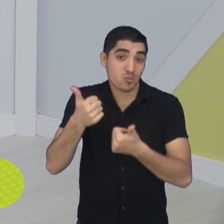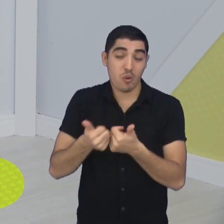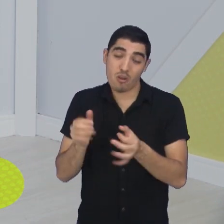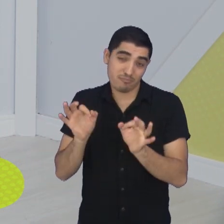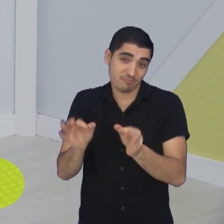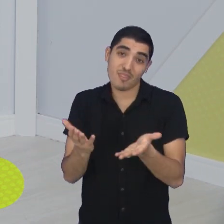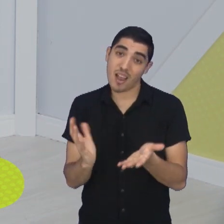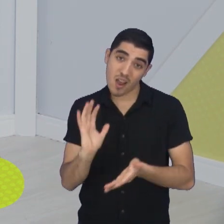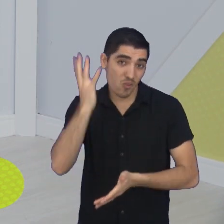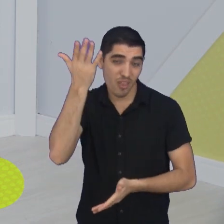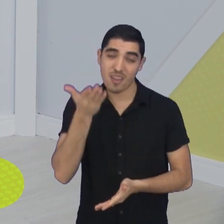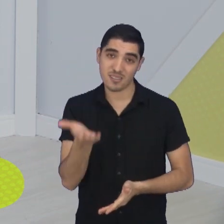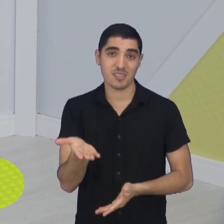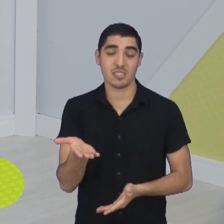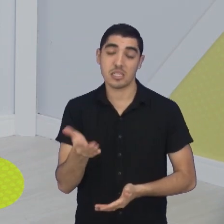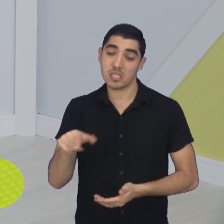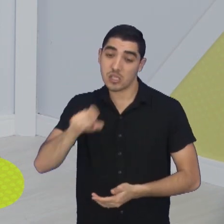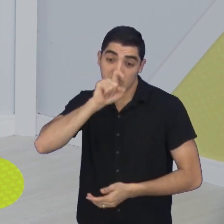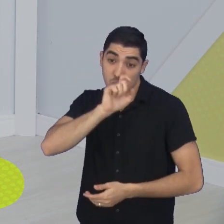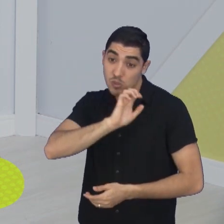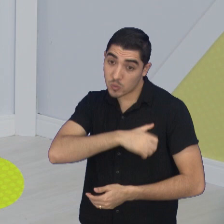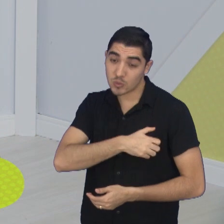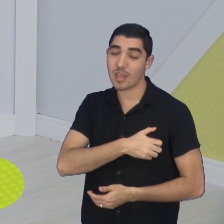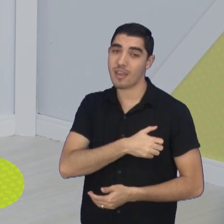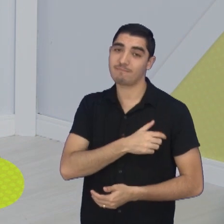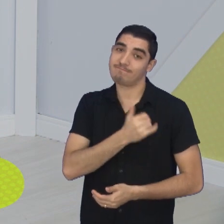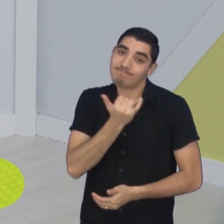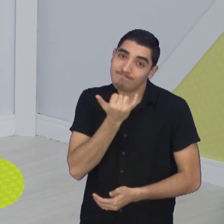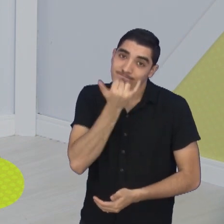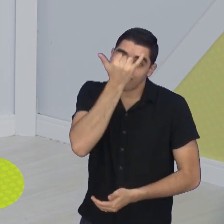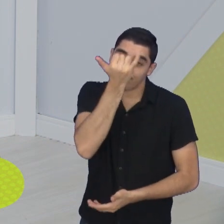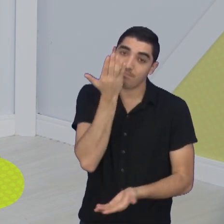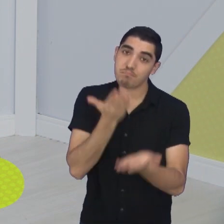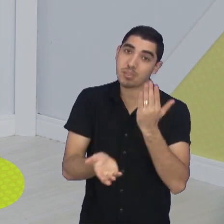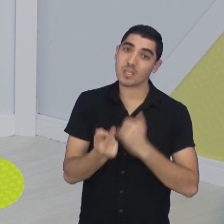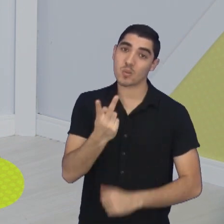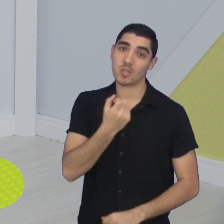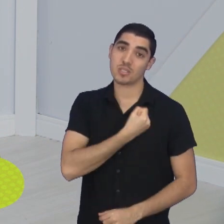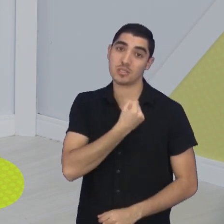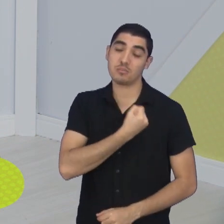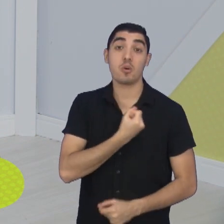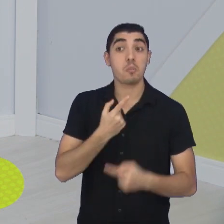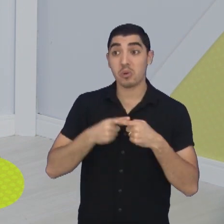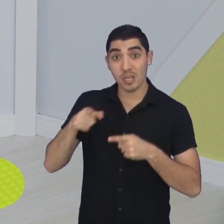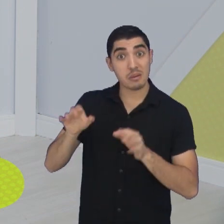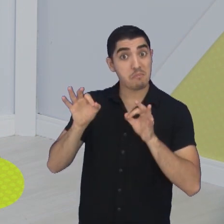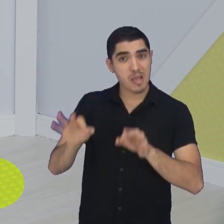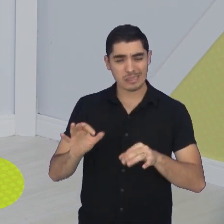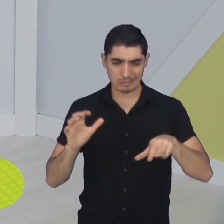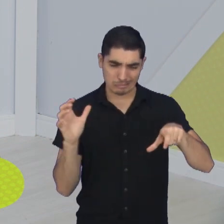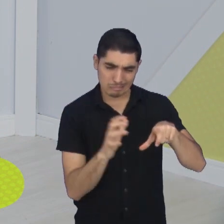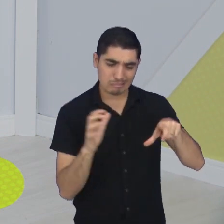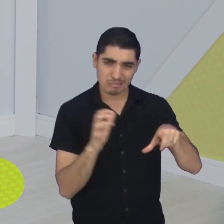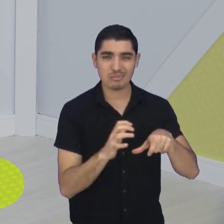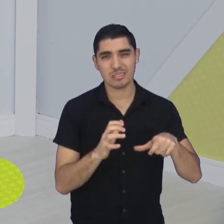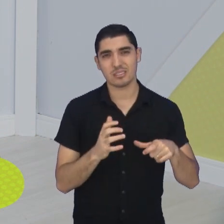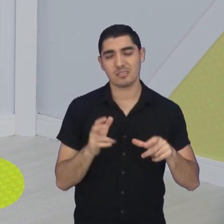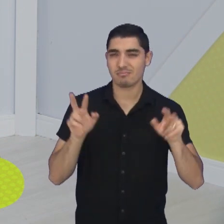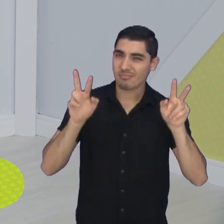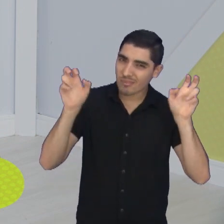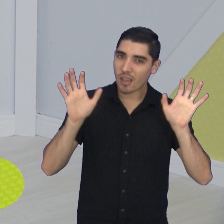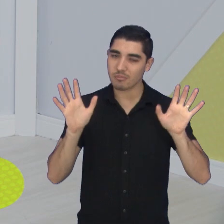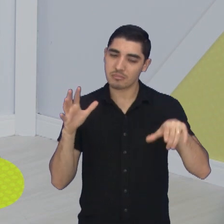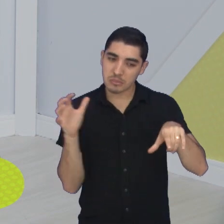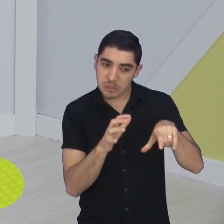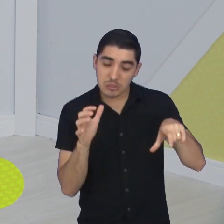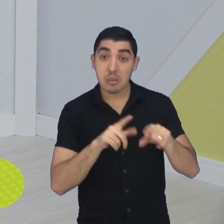feito de fato, e o São José acabou bobeando aí, perdendo 2 pontos, porque mandou no jogo, mandou entre aspas, né? Mas teve o melhor